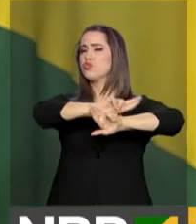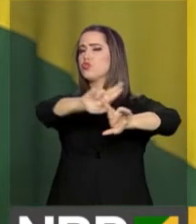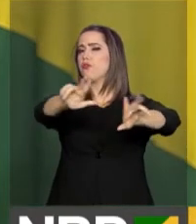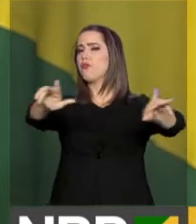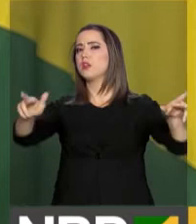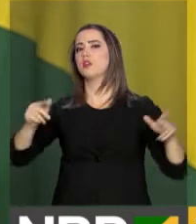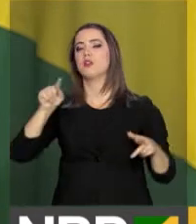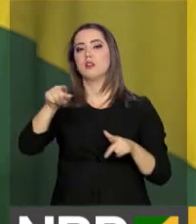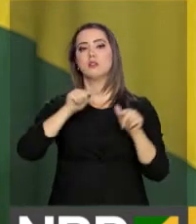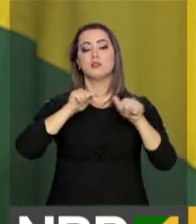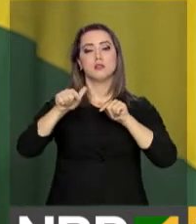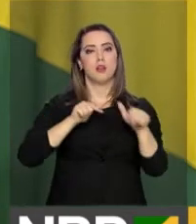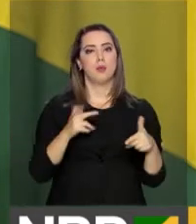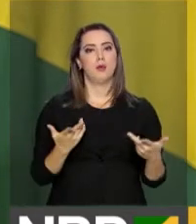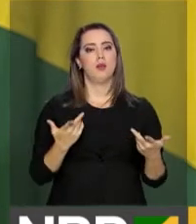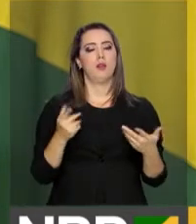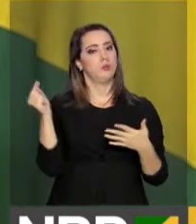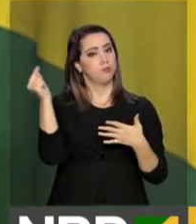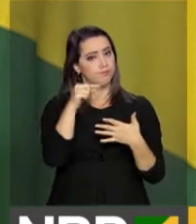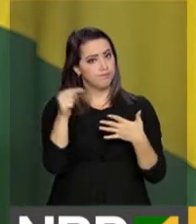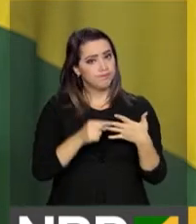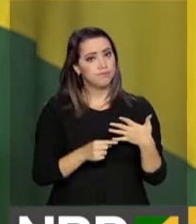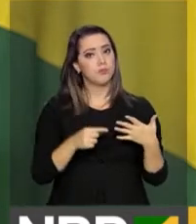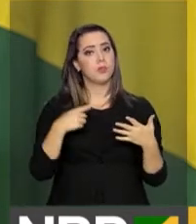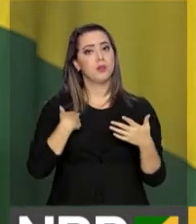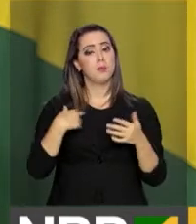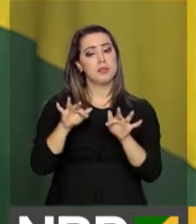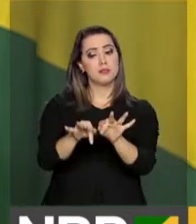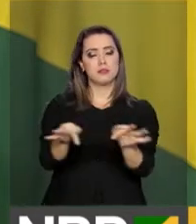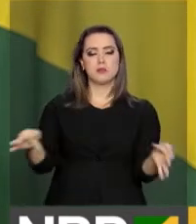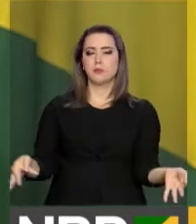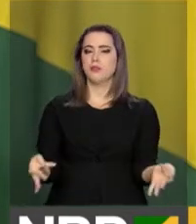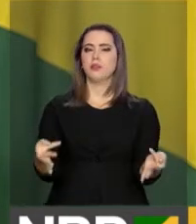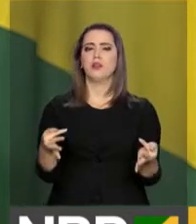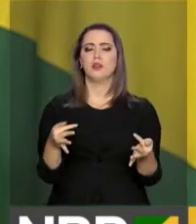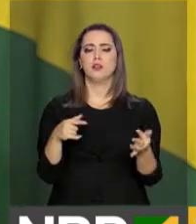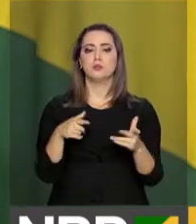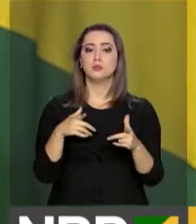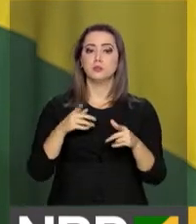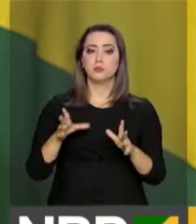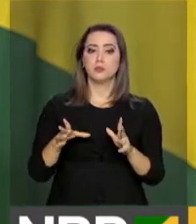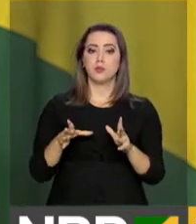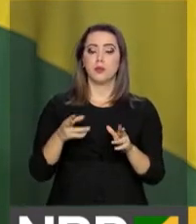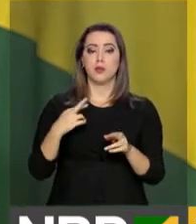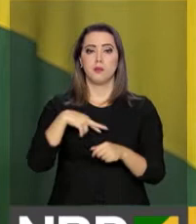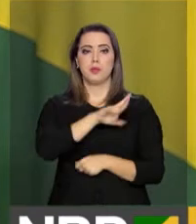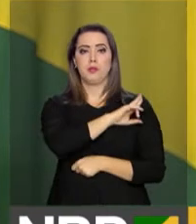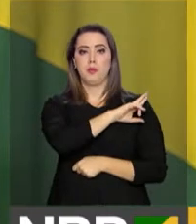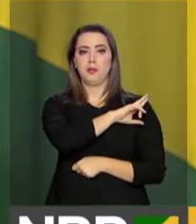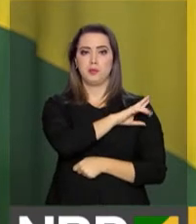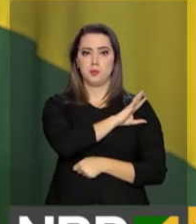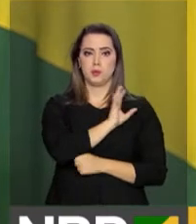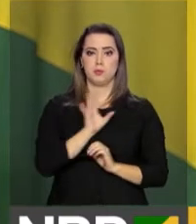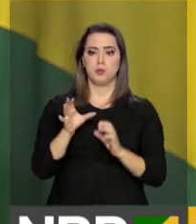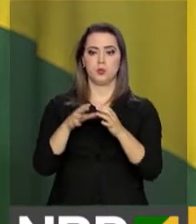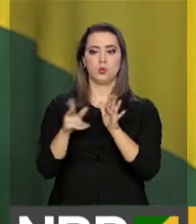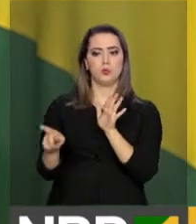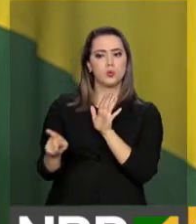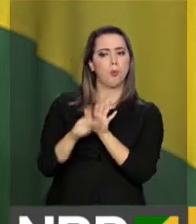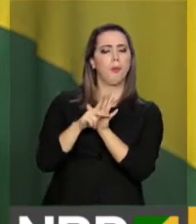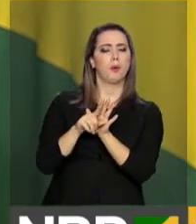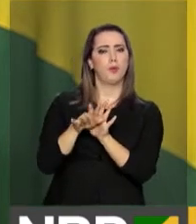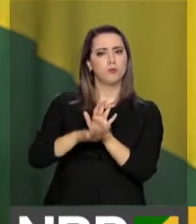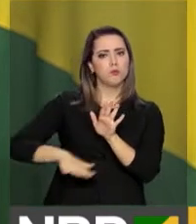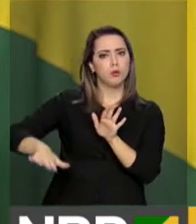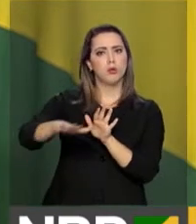e saudáveis medidas para desburocratização e para responsabilidade dos próprios agentes